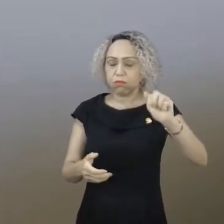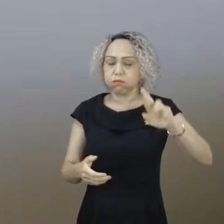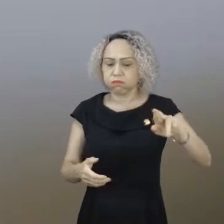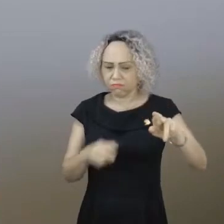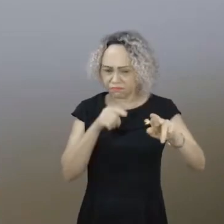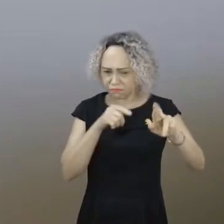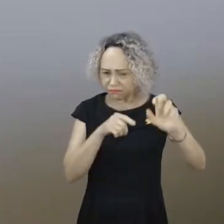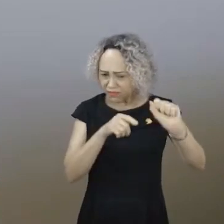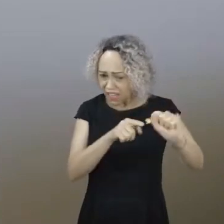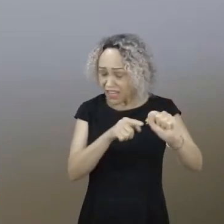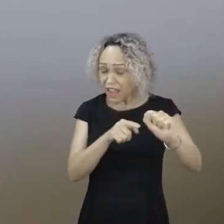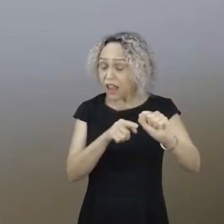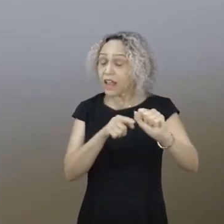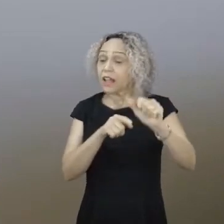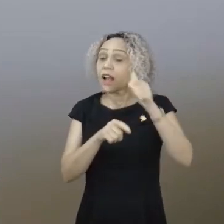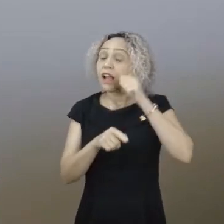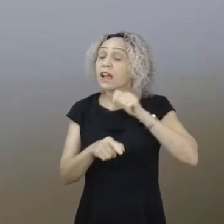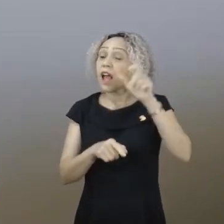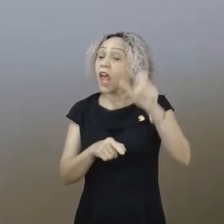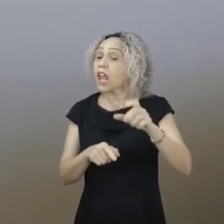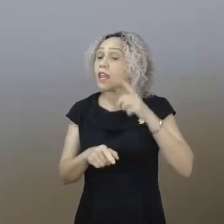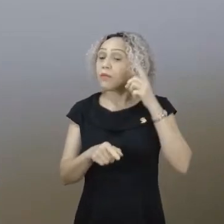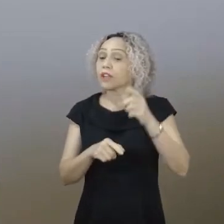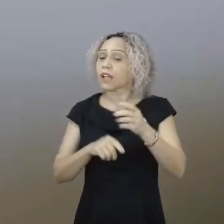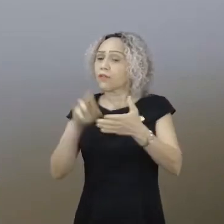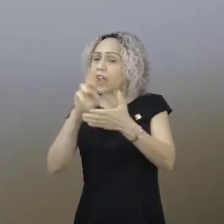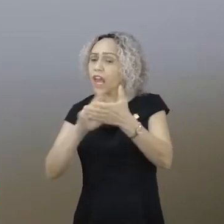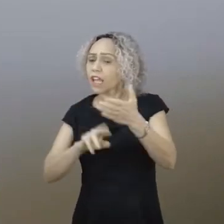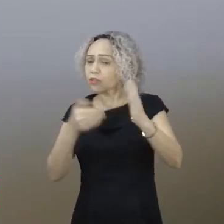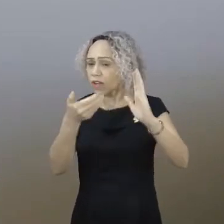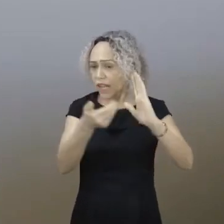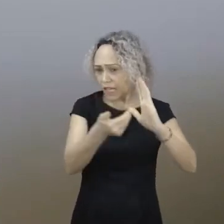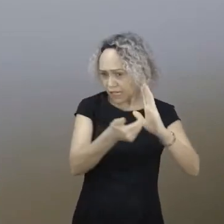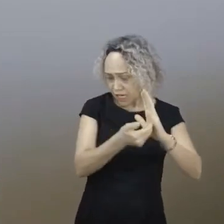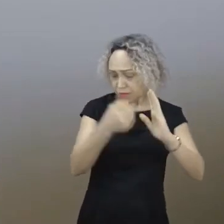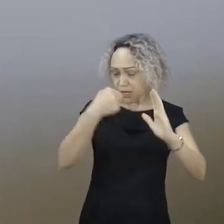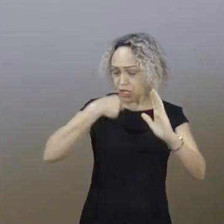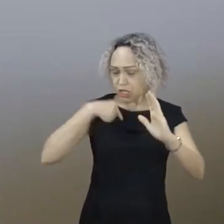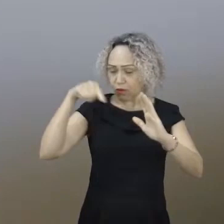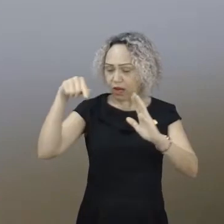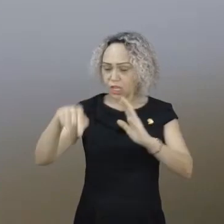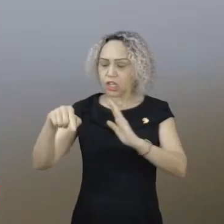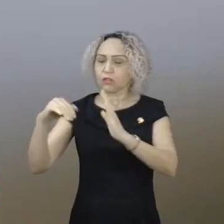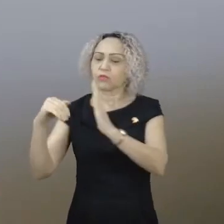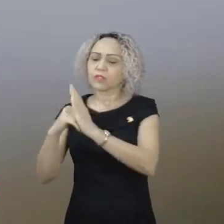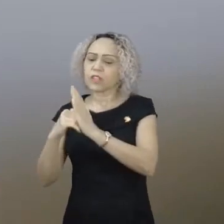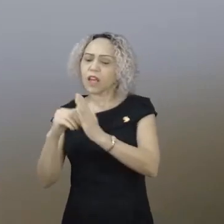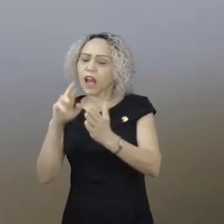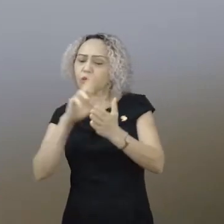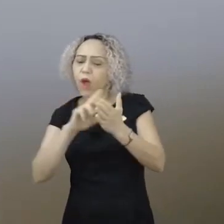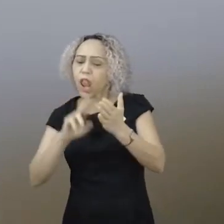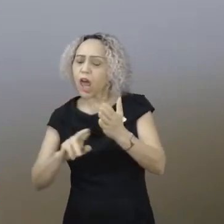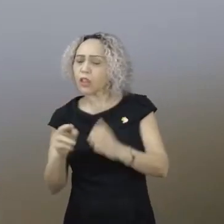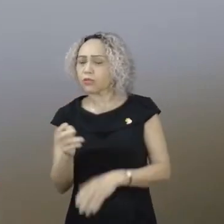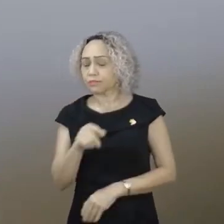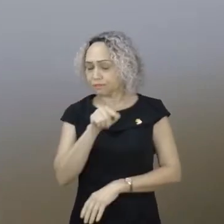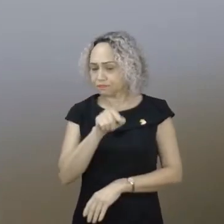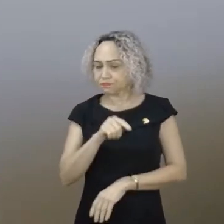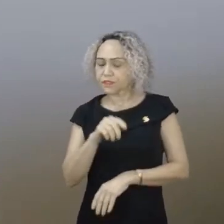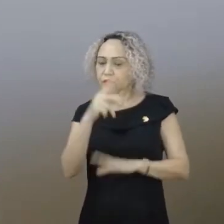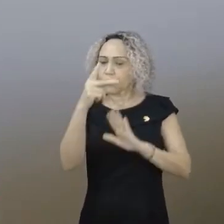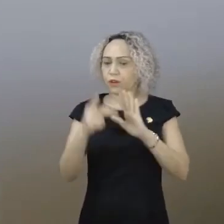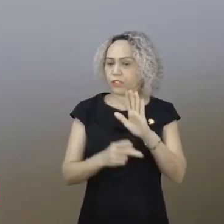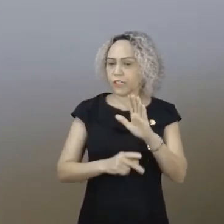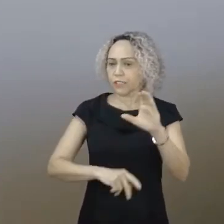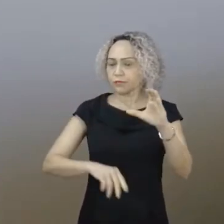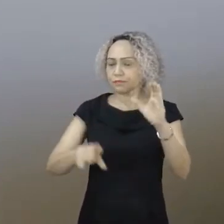um belíssimo evento, com o presidente Lula no dia da sanção. Como